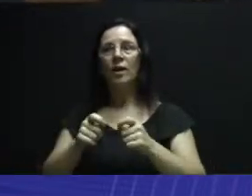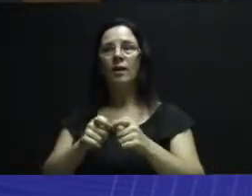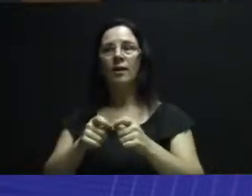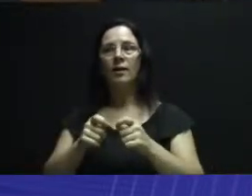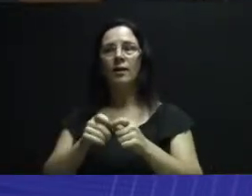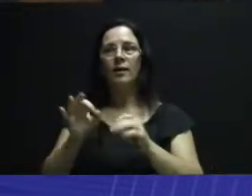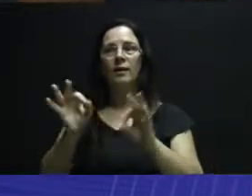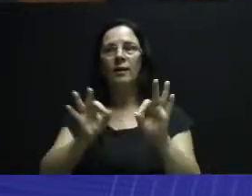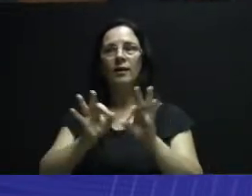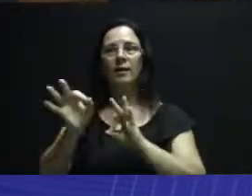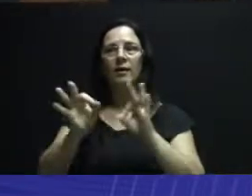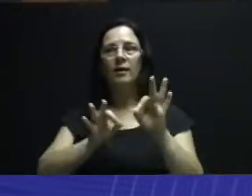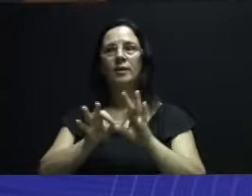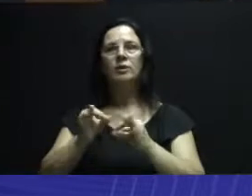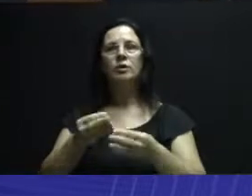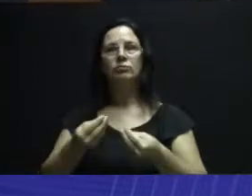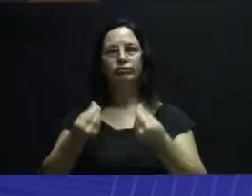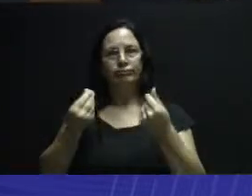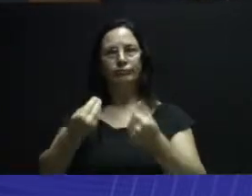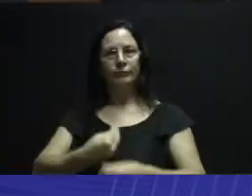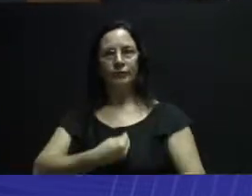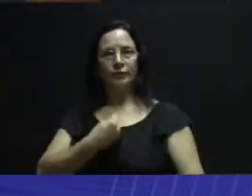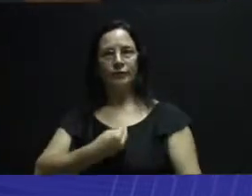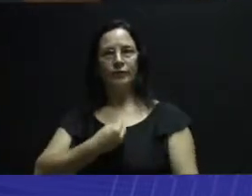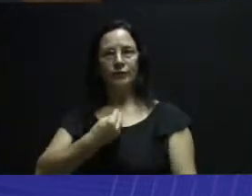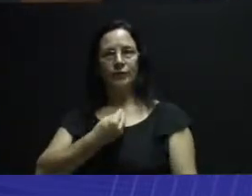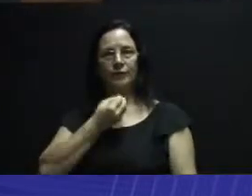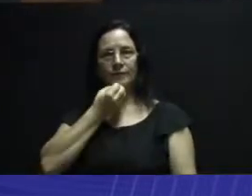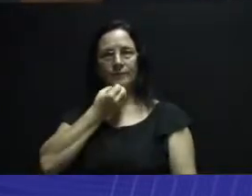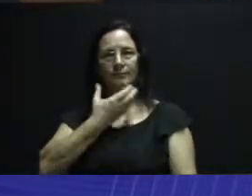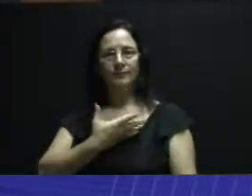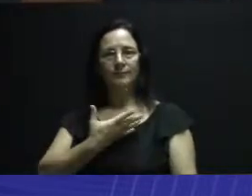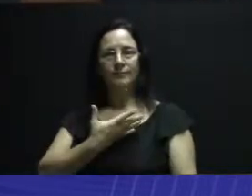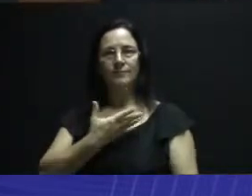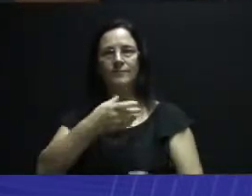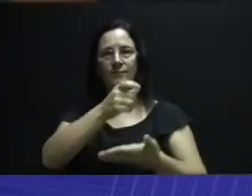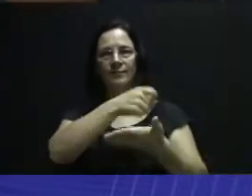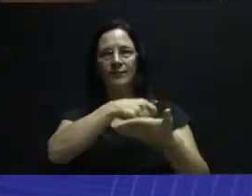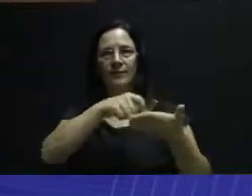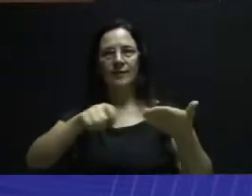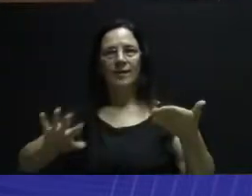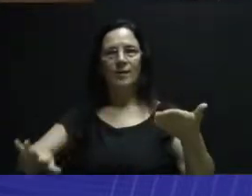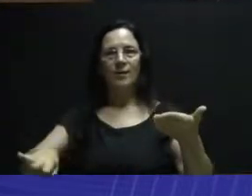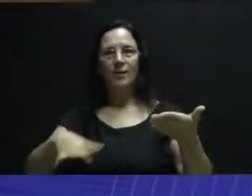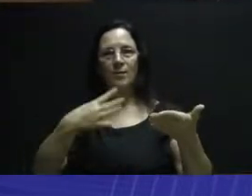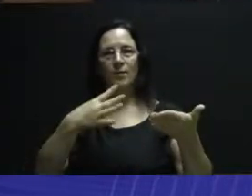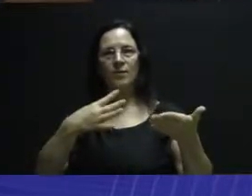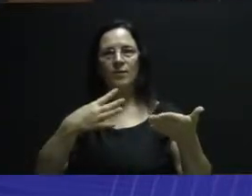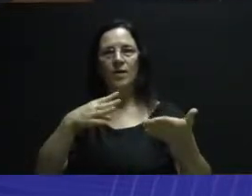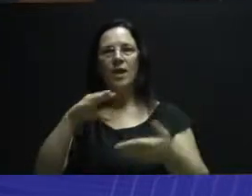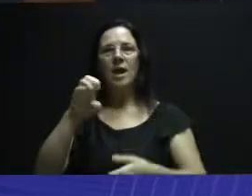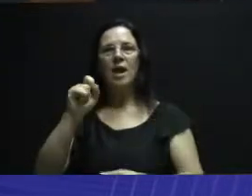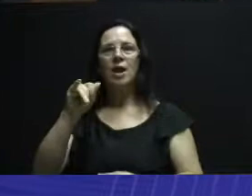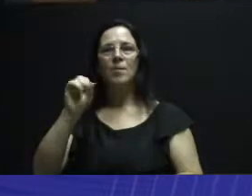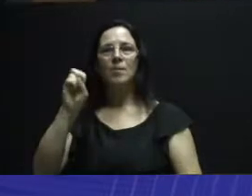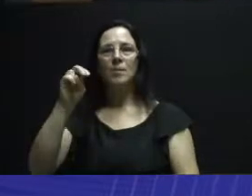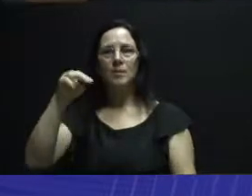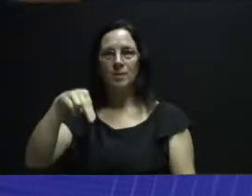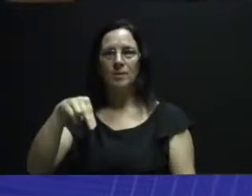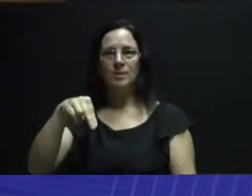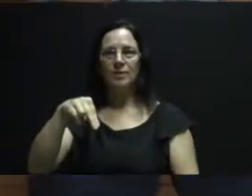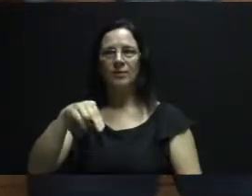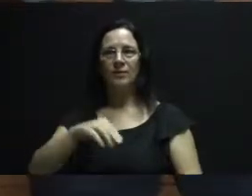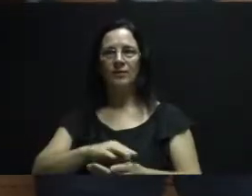de coordenador de qualidade de vida. Pelas razões descritas, homenageamos Emerson Pereira dos